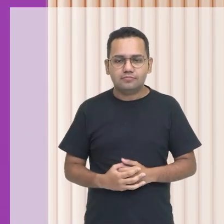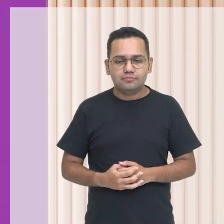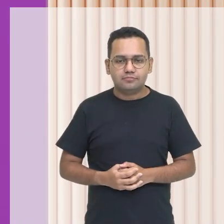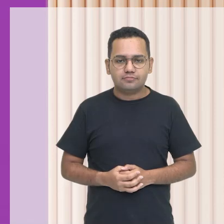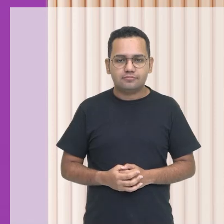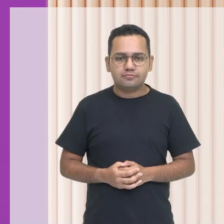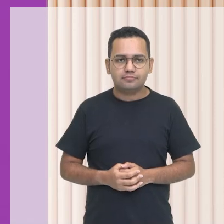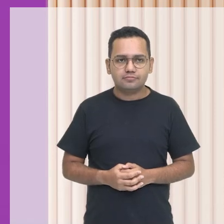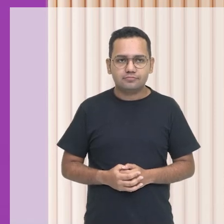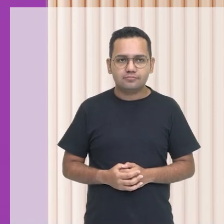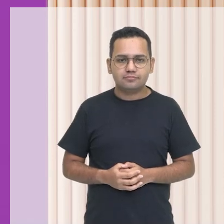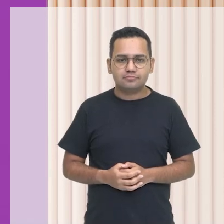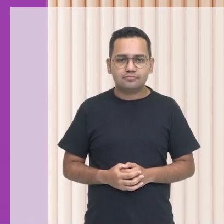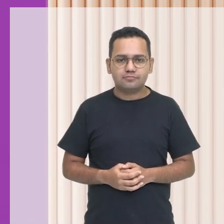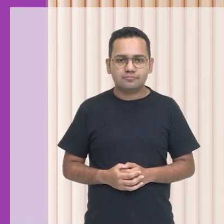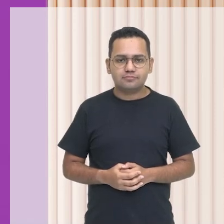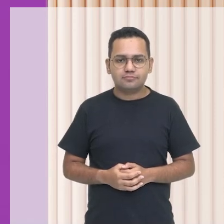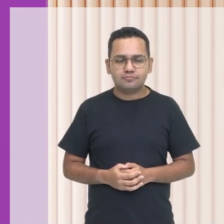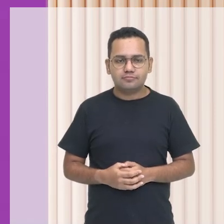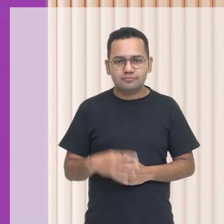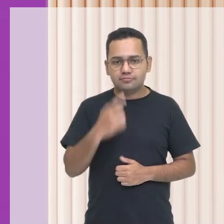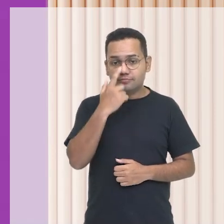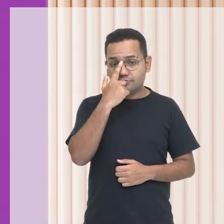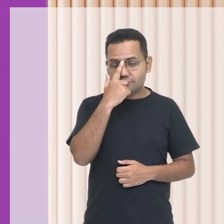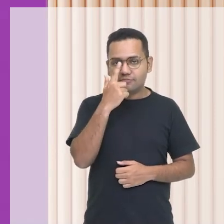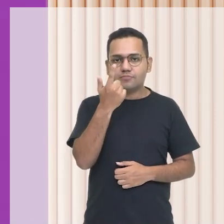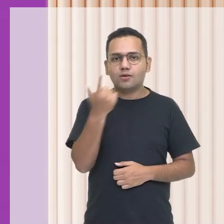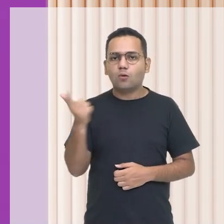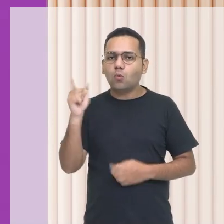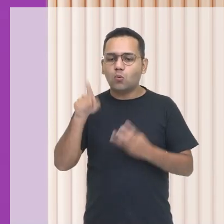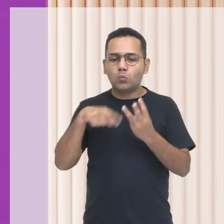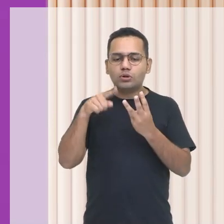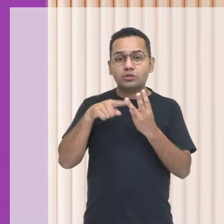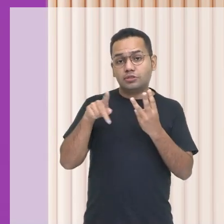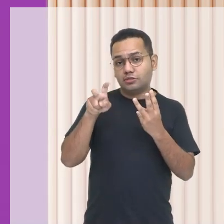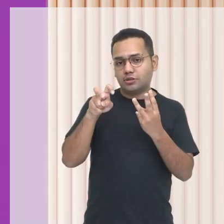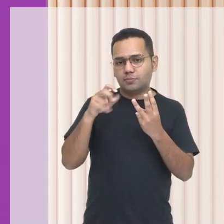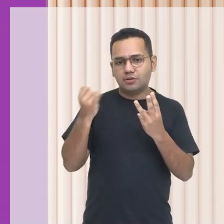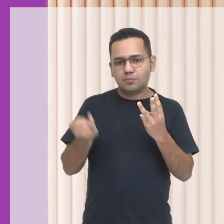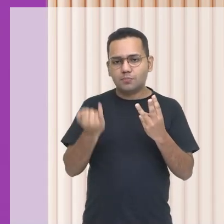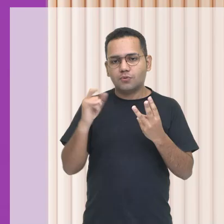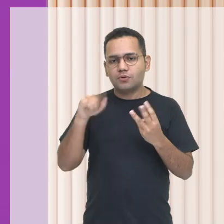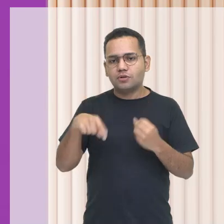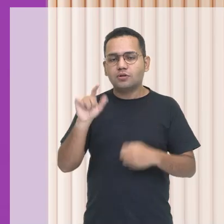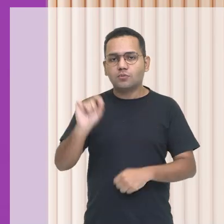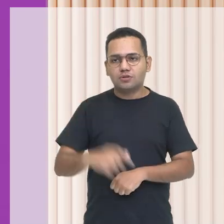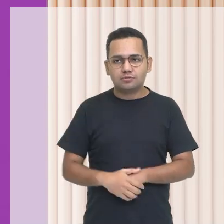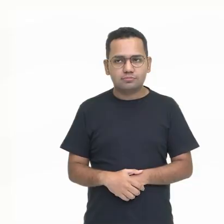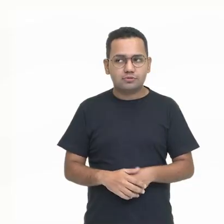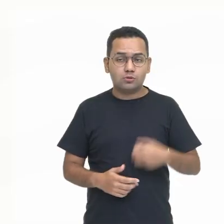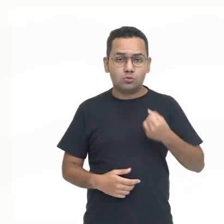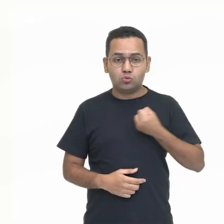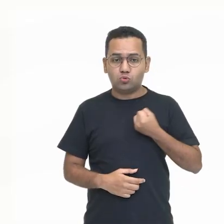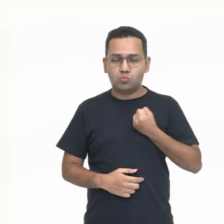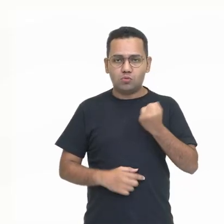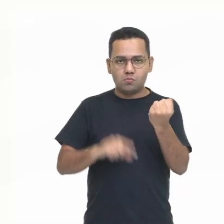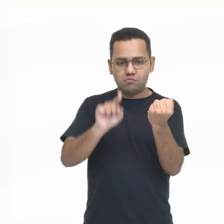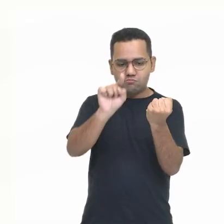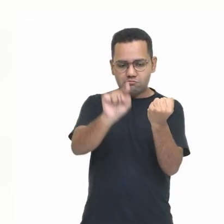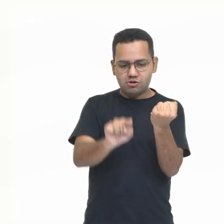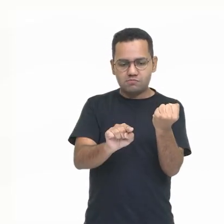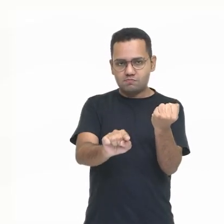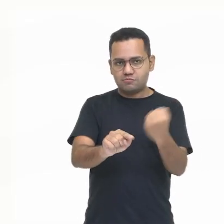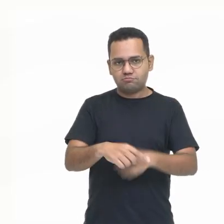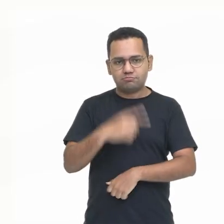aí de permutação, a gente lembra também de um outro conceito que é importante, tá bom? Que é o fatorial. Acompanhe então comigo aí